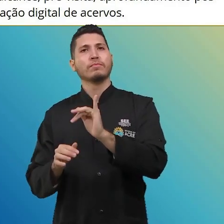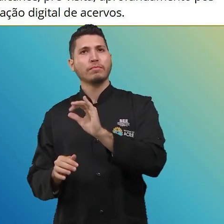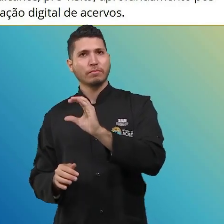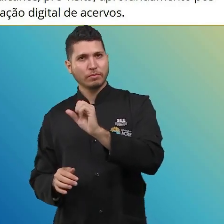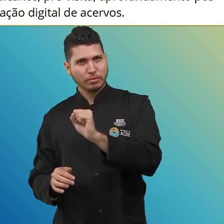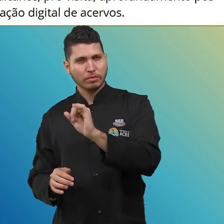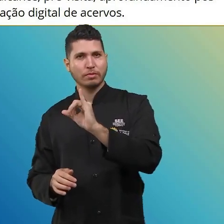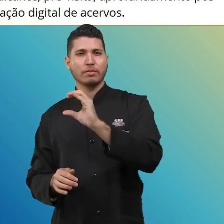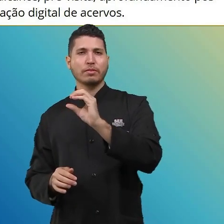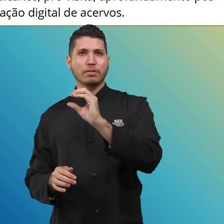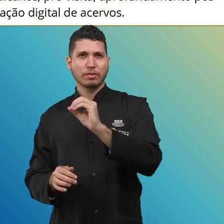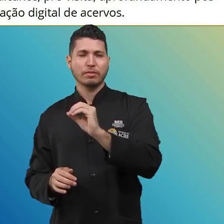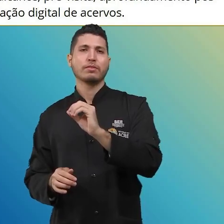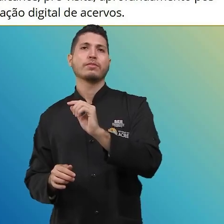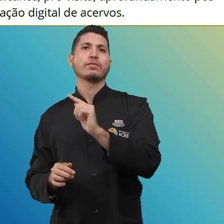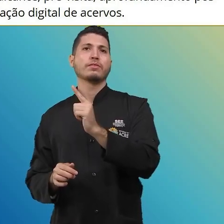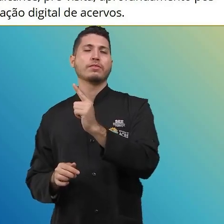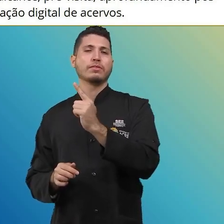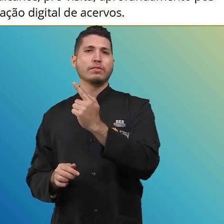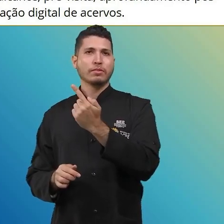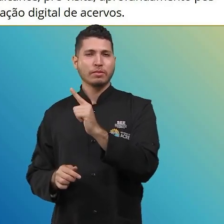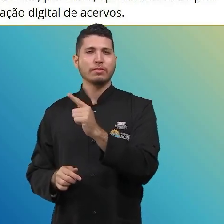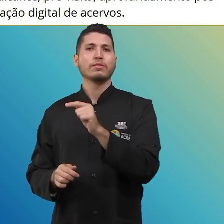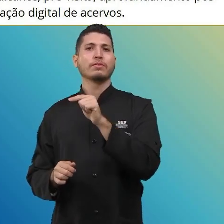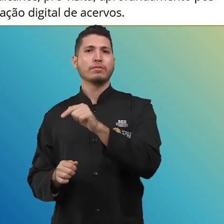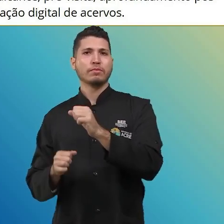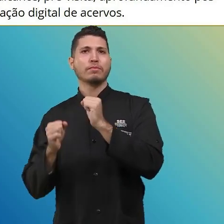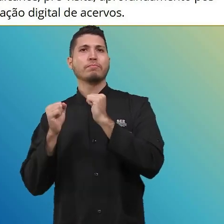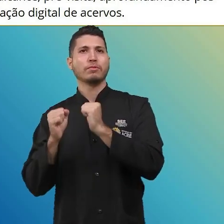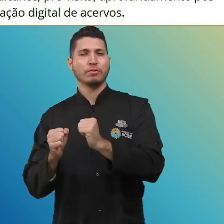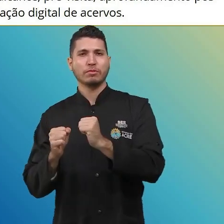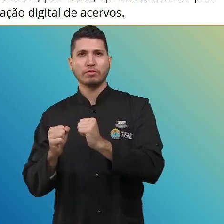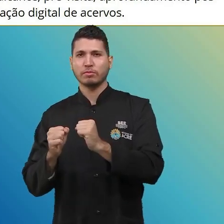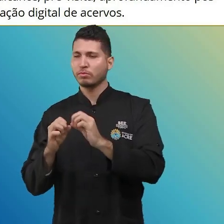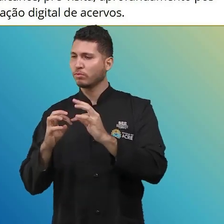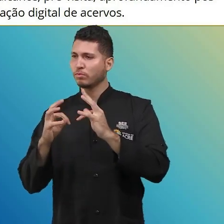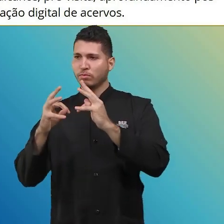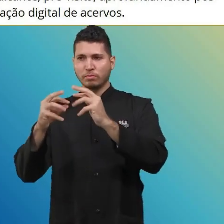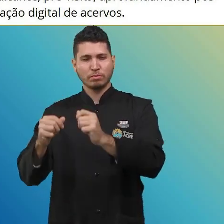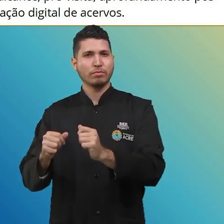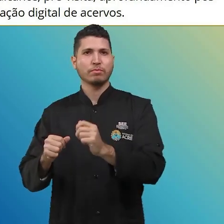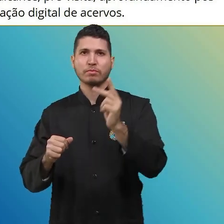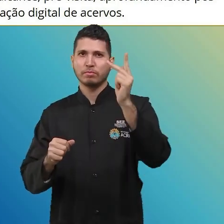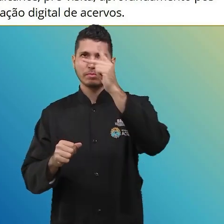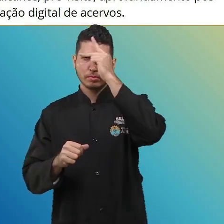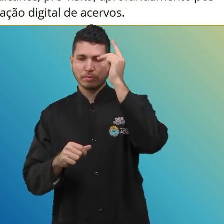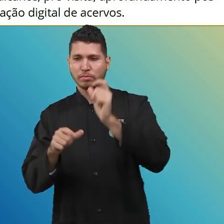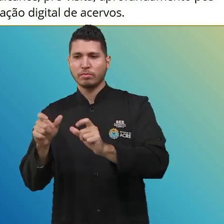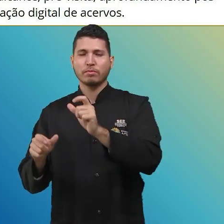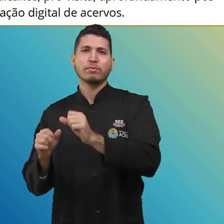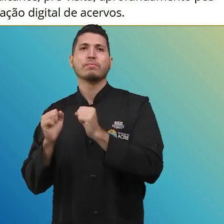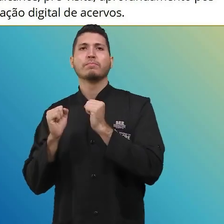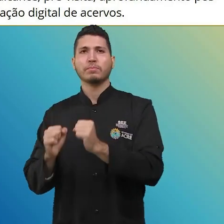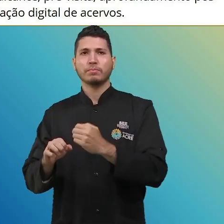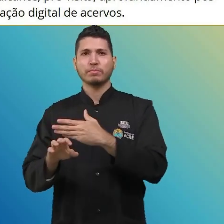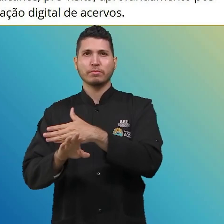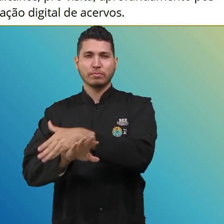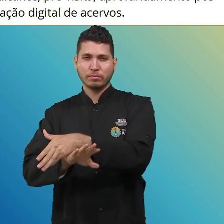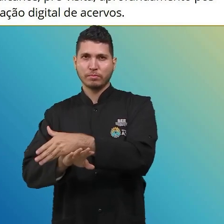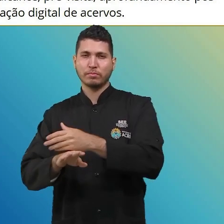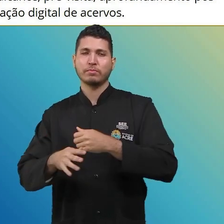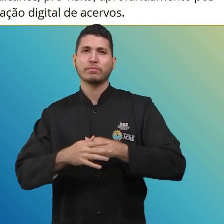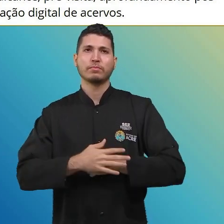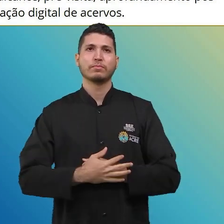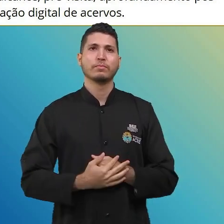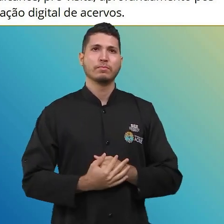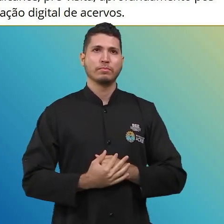custos operacionais? No museu físico, os custos são altos, elevados, porque precisa da manutenção